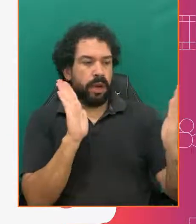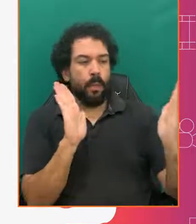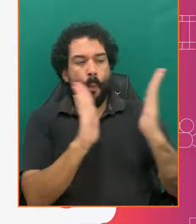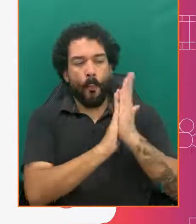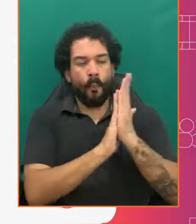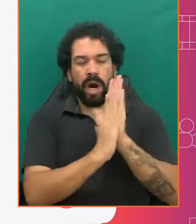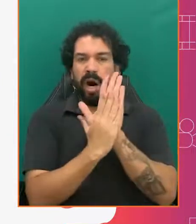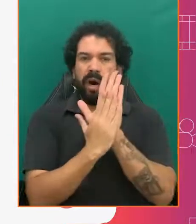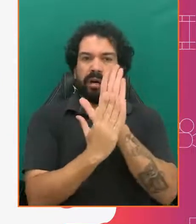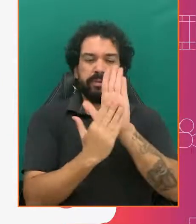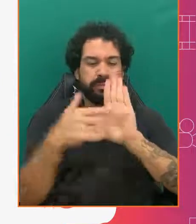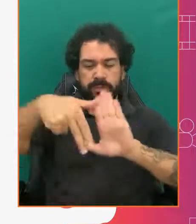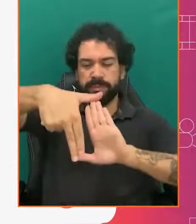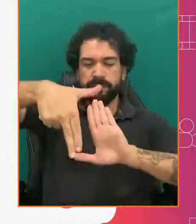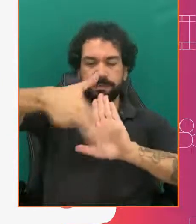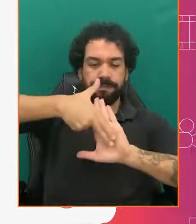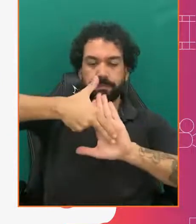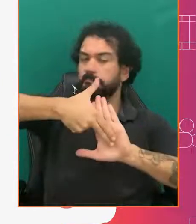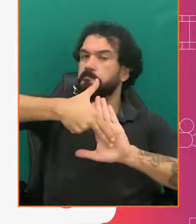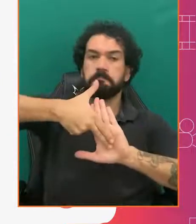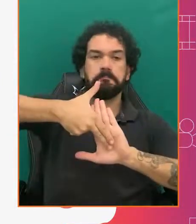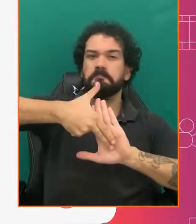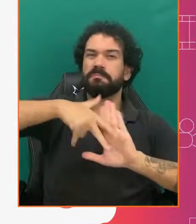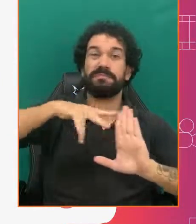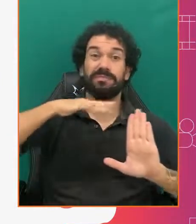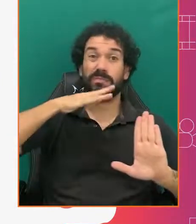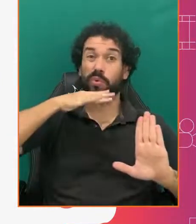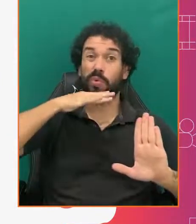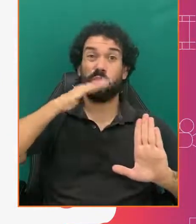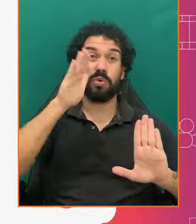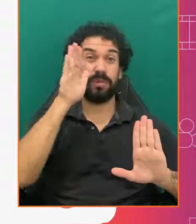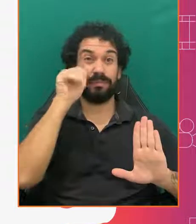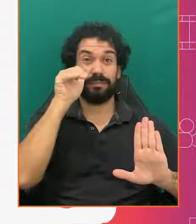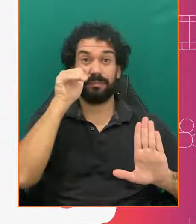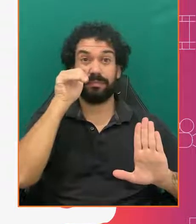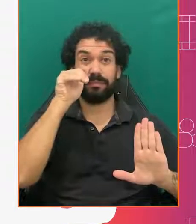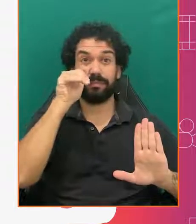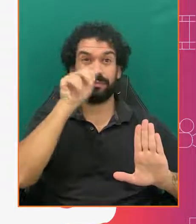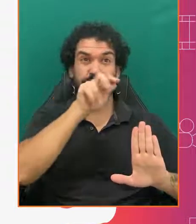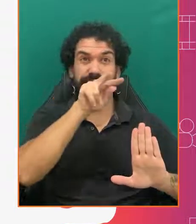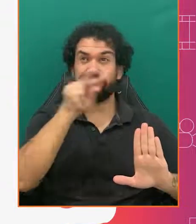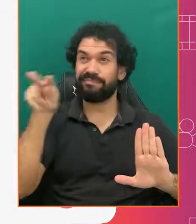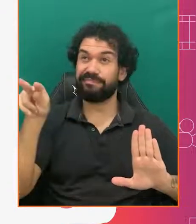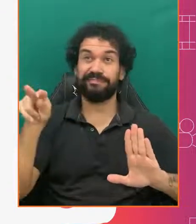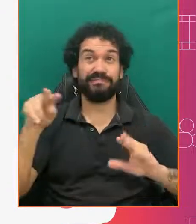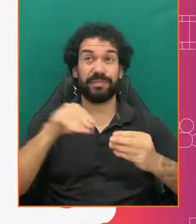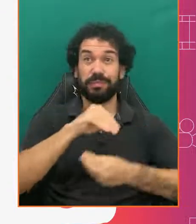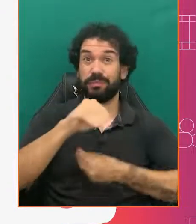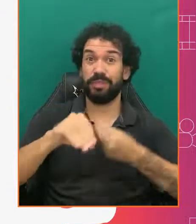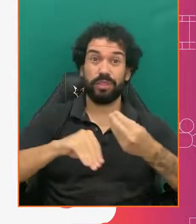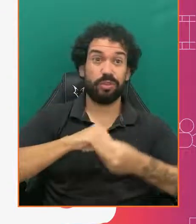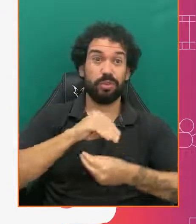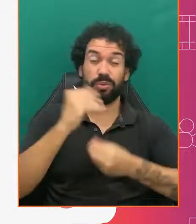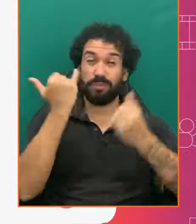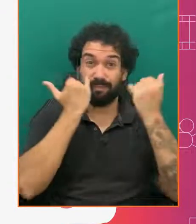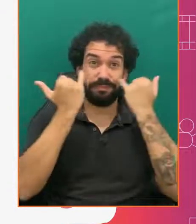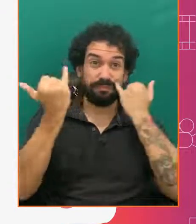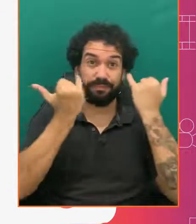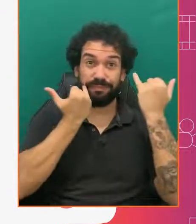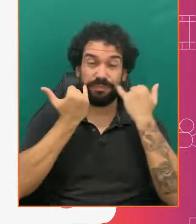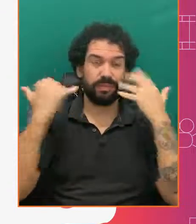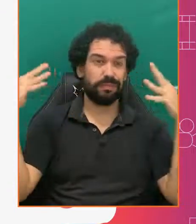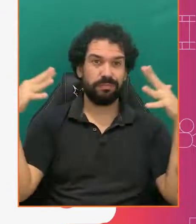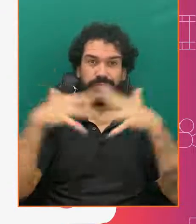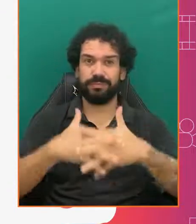pode ficar colado ao fundo, porque isso fica ruim para assistir, acaba misturando